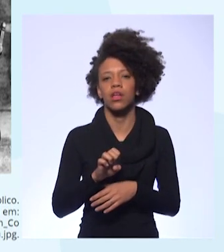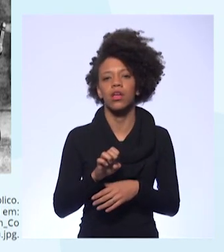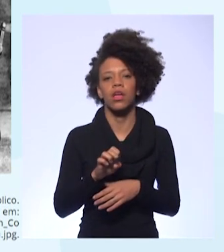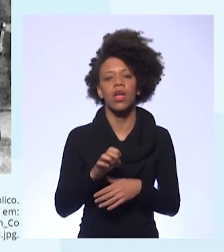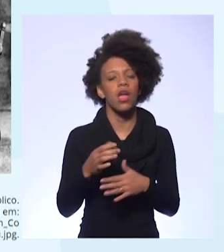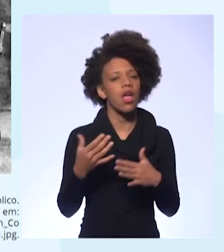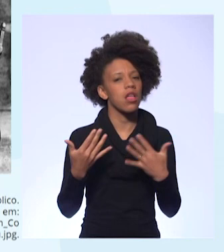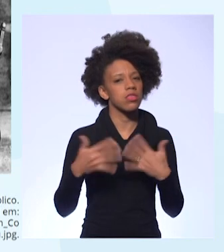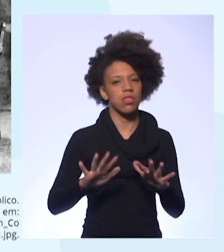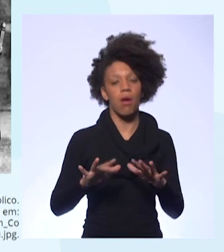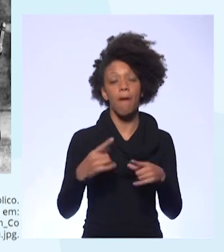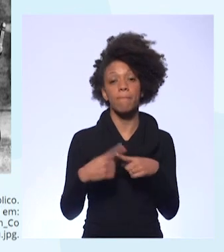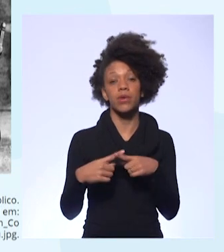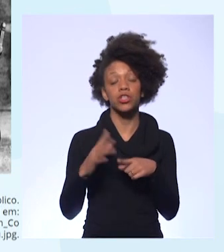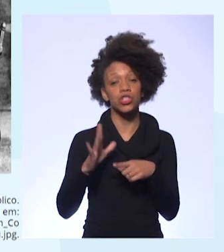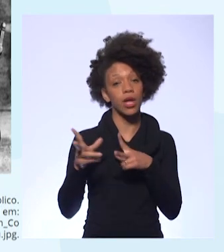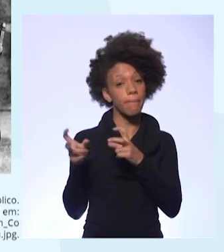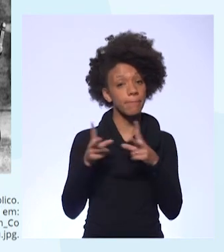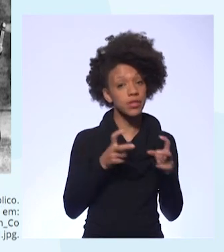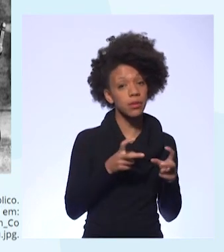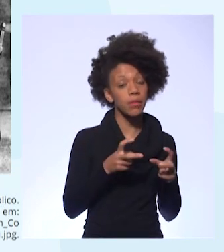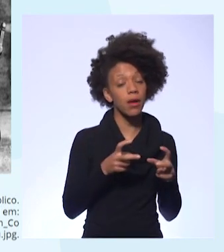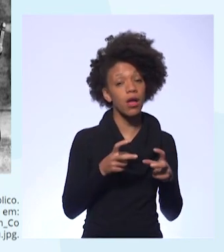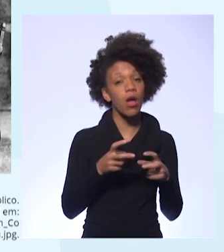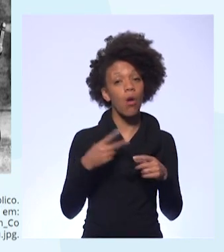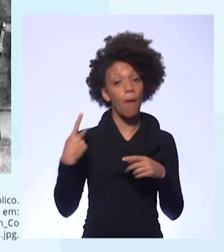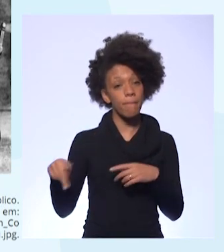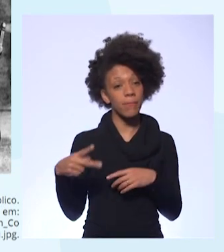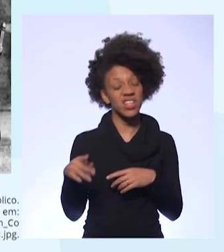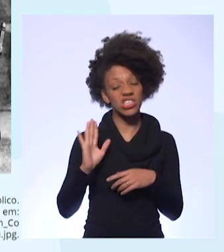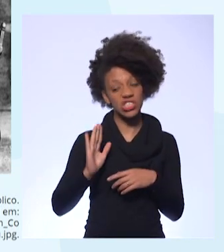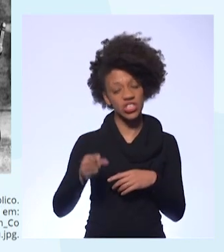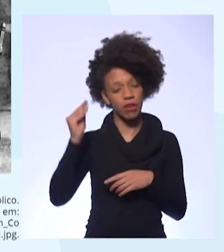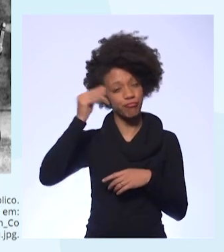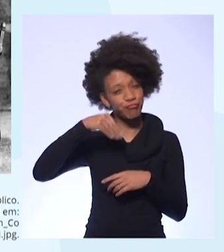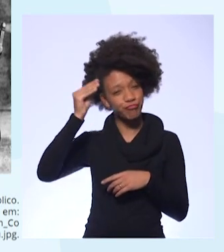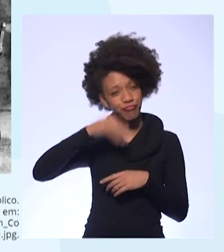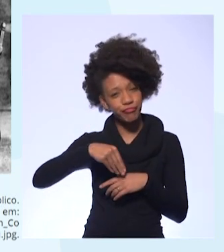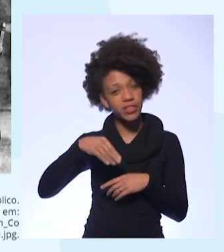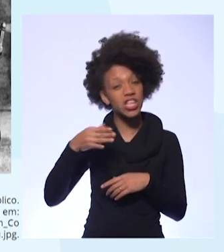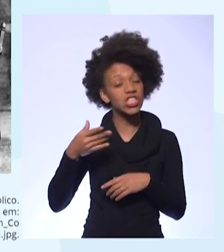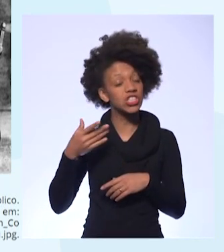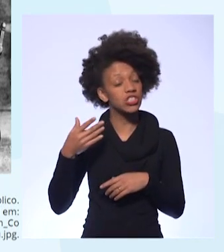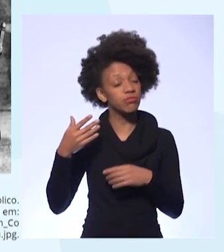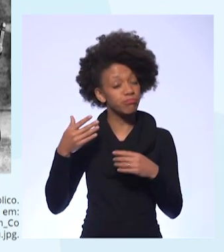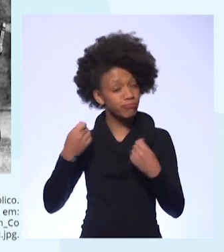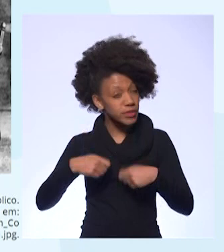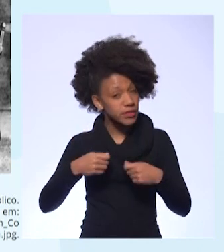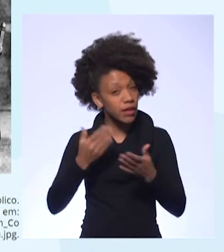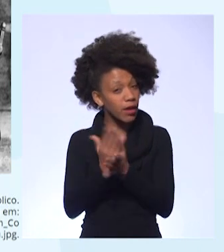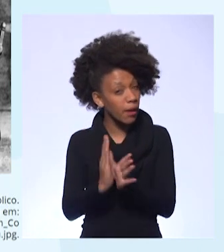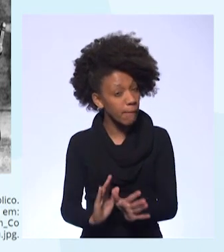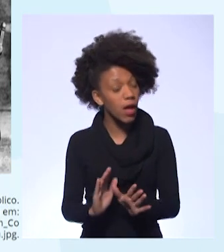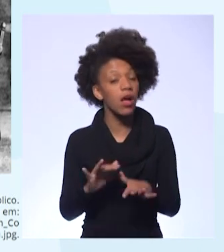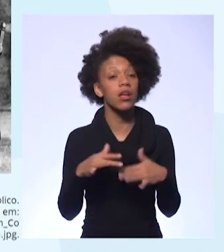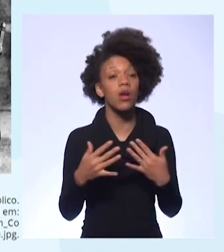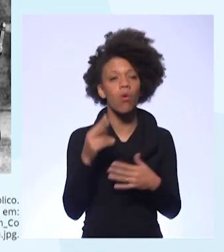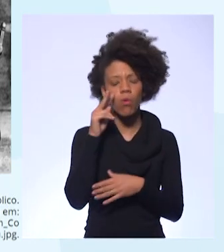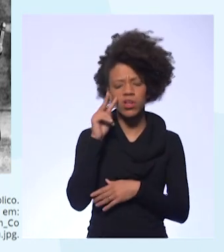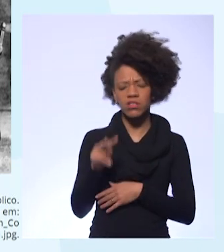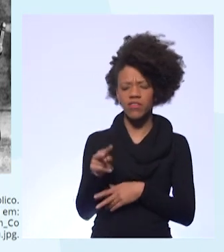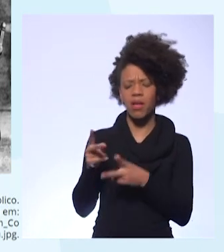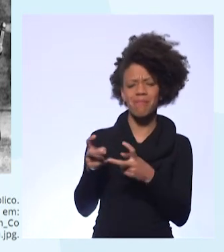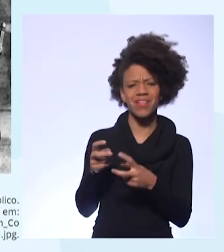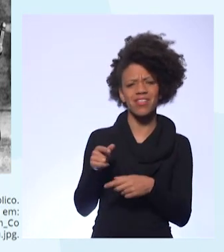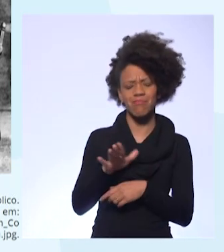não é a favorável porque ele já percebe que o Paraguai está numa situação de desvantagem que a guerra já deveria ter acabado e quando ele